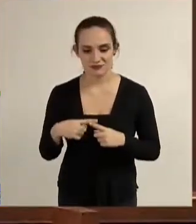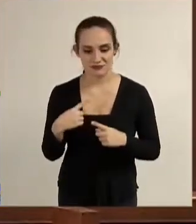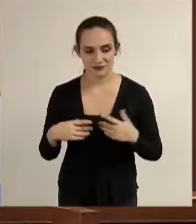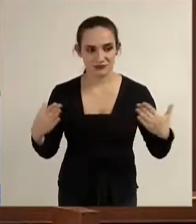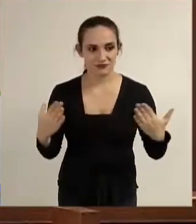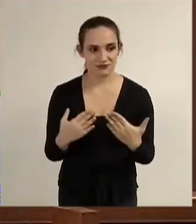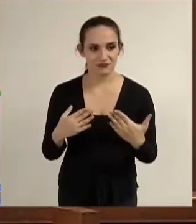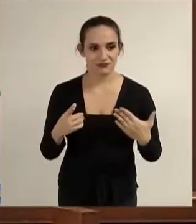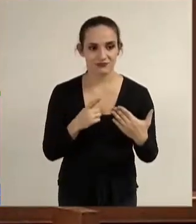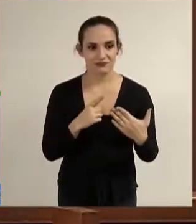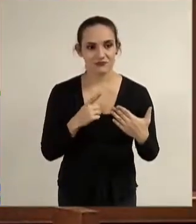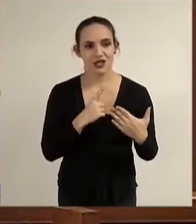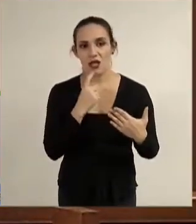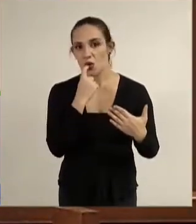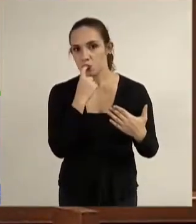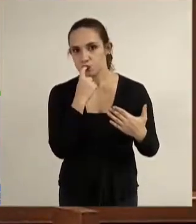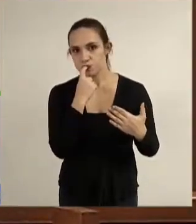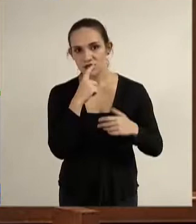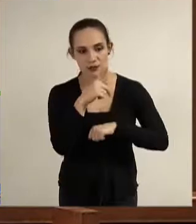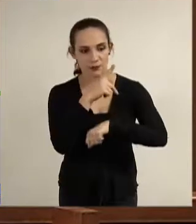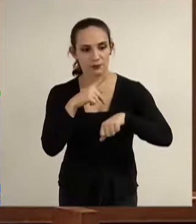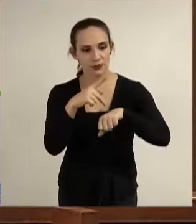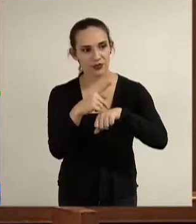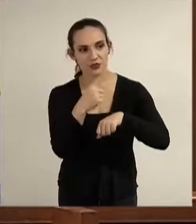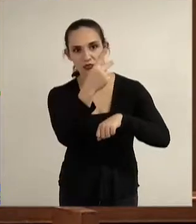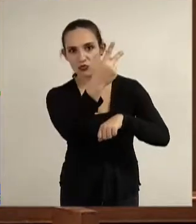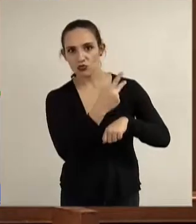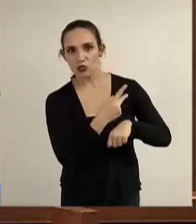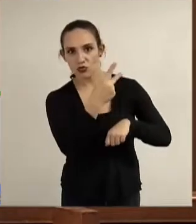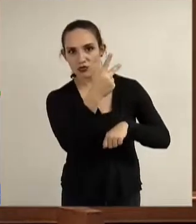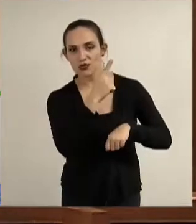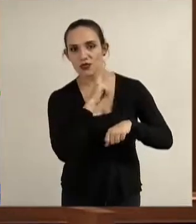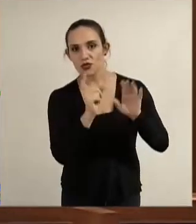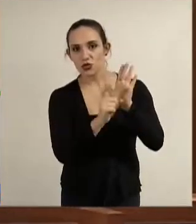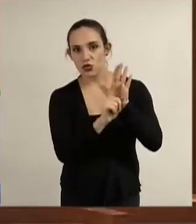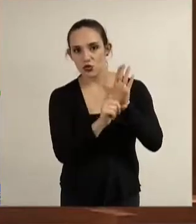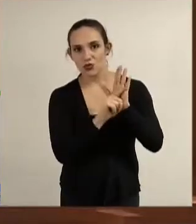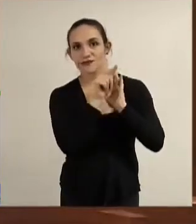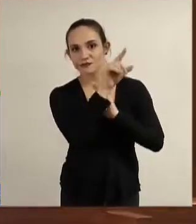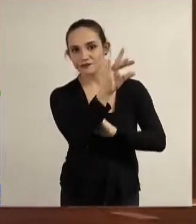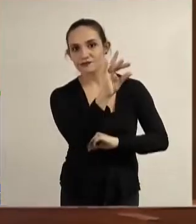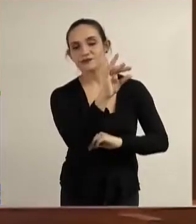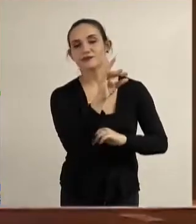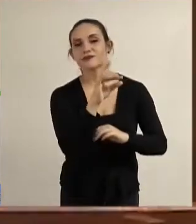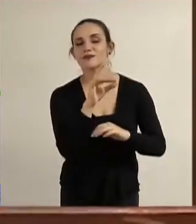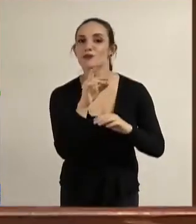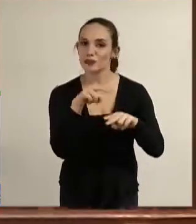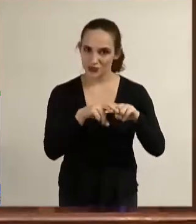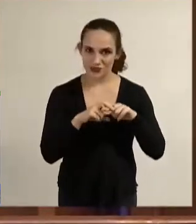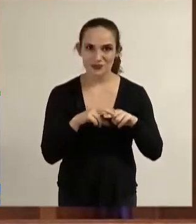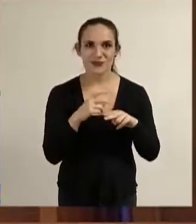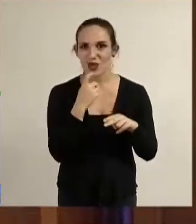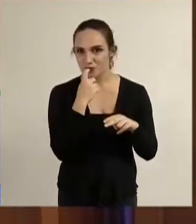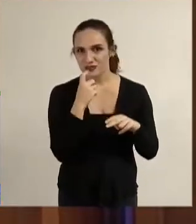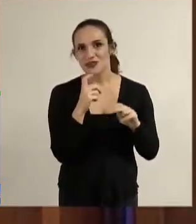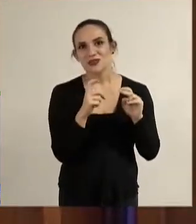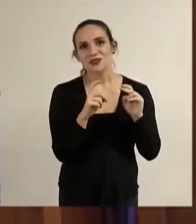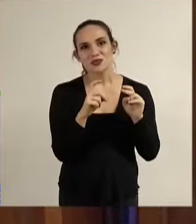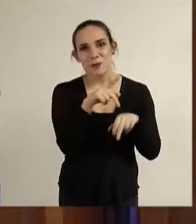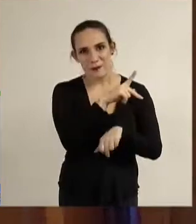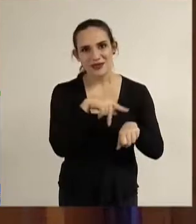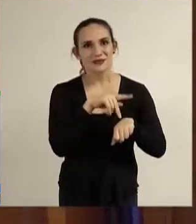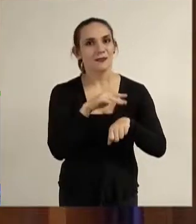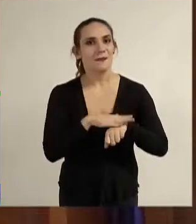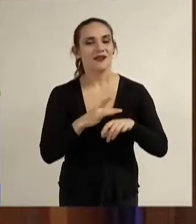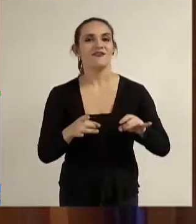perto de dois países, que são dois países produtores de drogas, que é um dos fatores que levam, infelizmente, a ampliar a